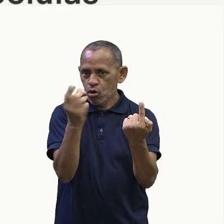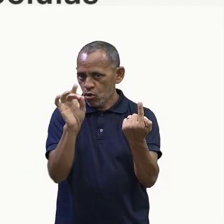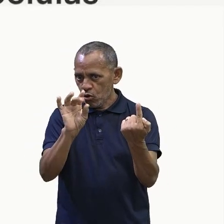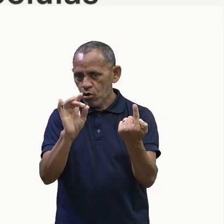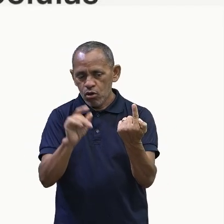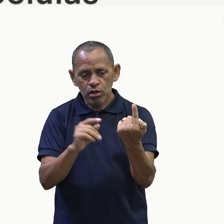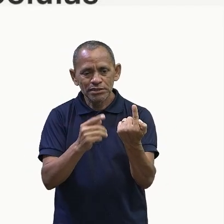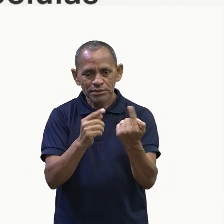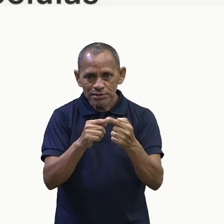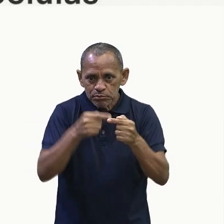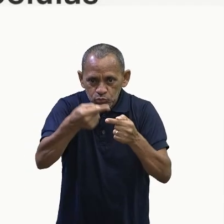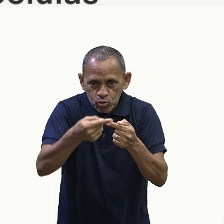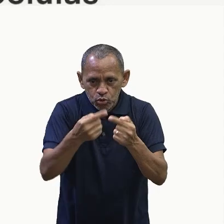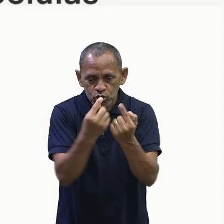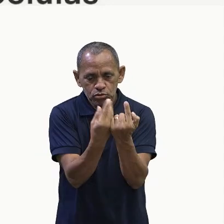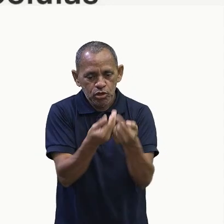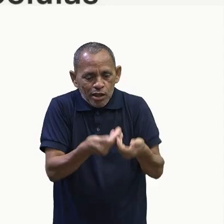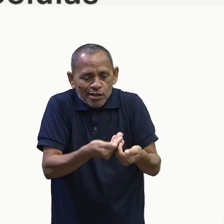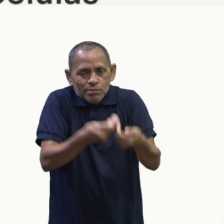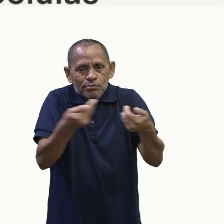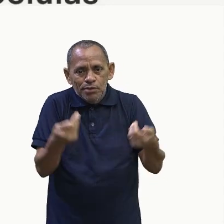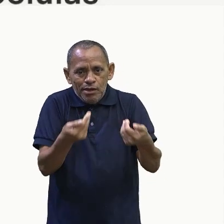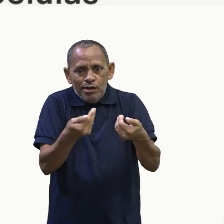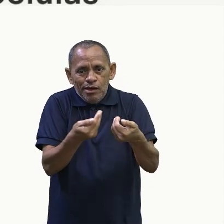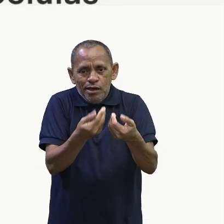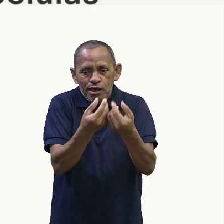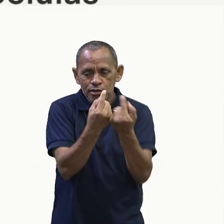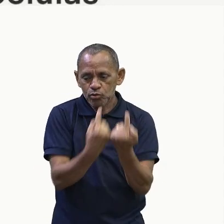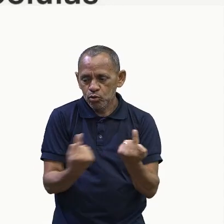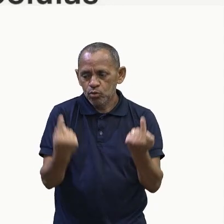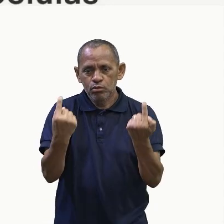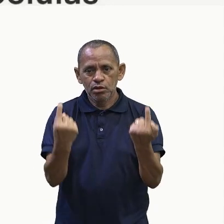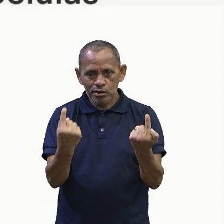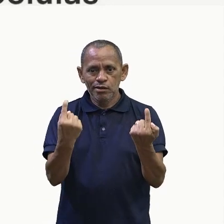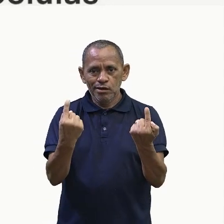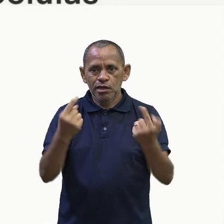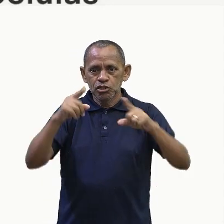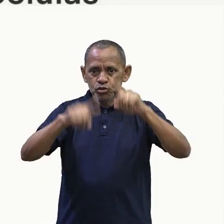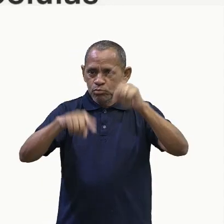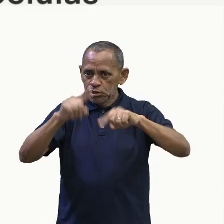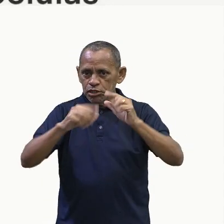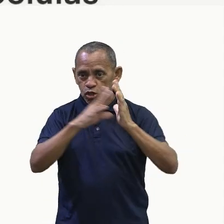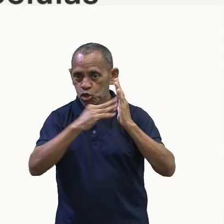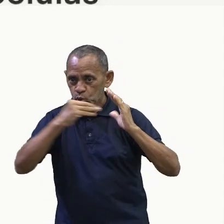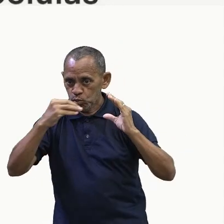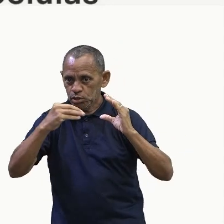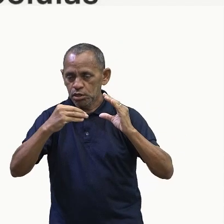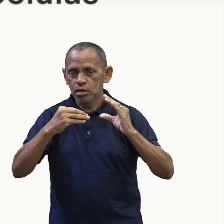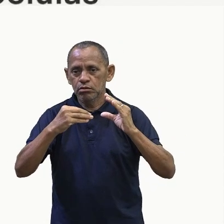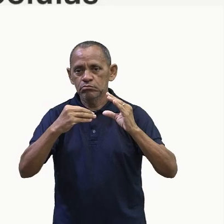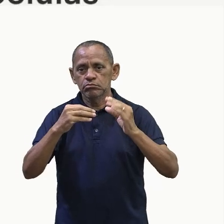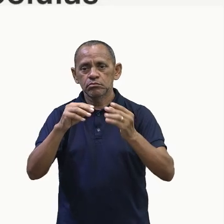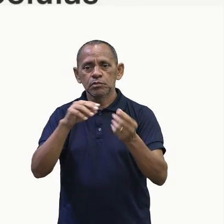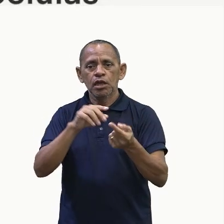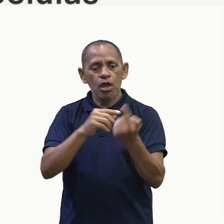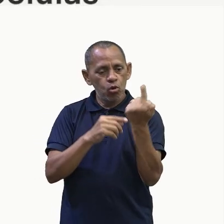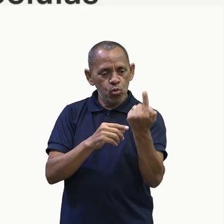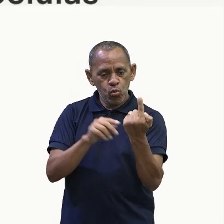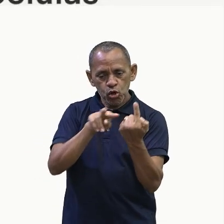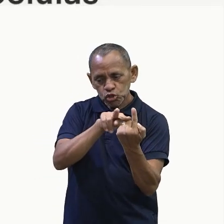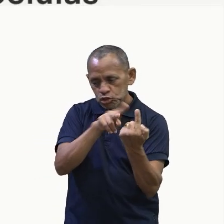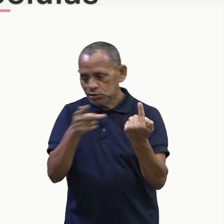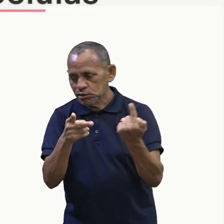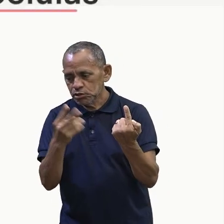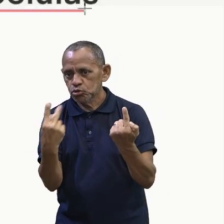de divisão celular, esse processo garante que o material genético seja dividido